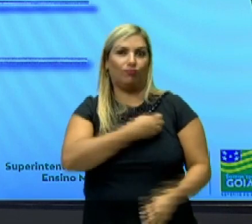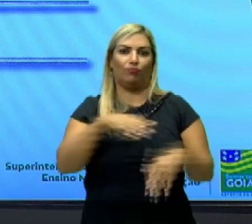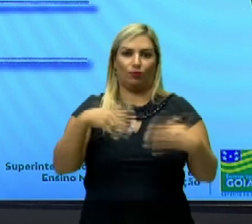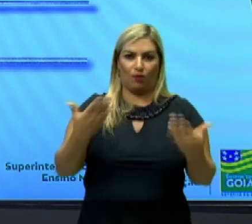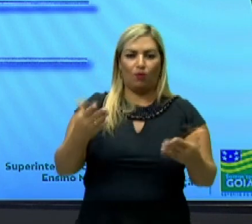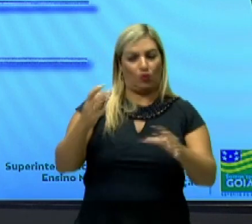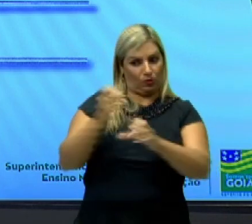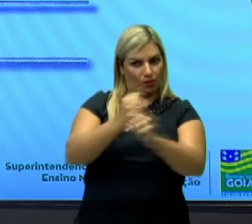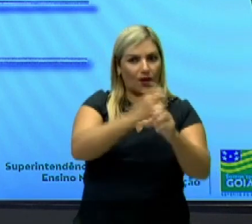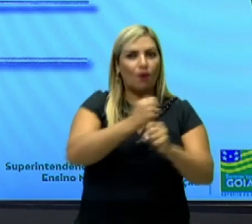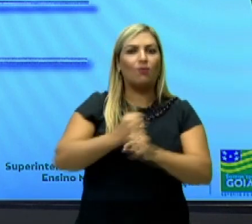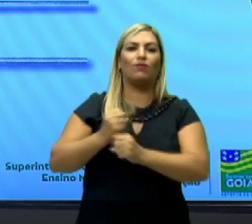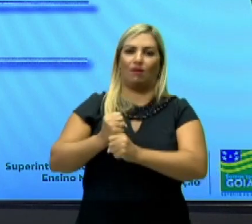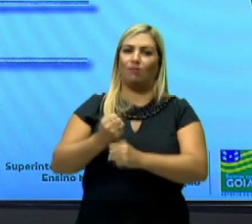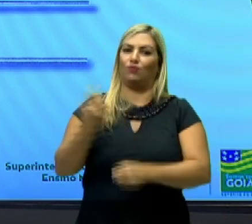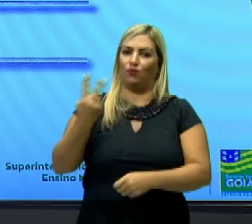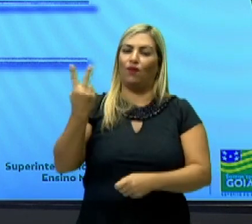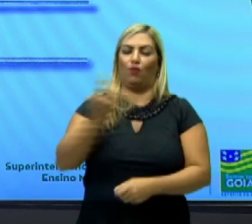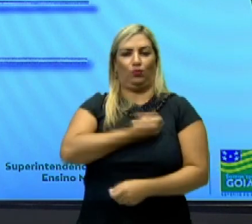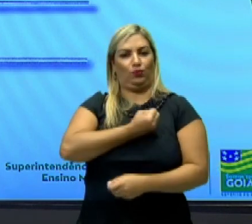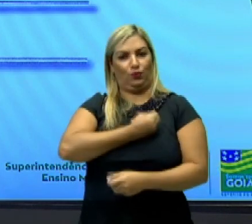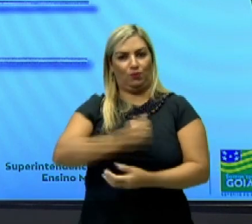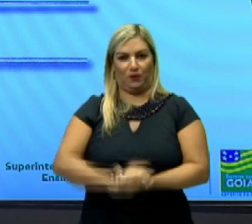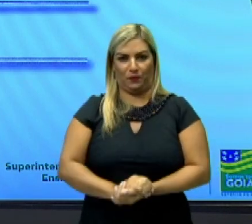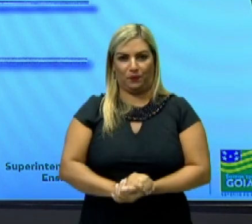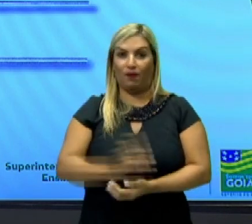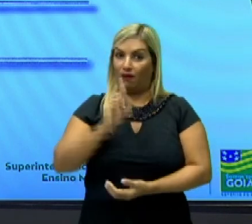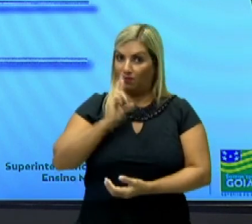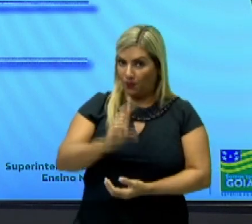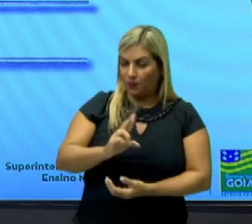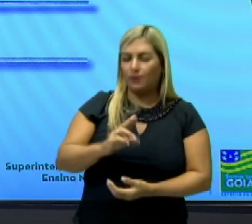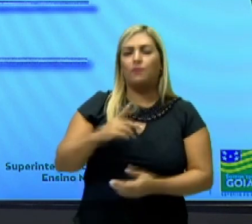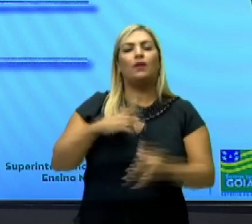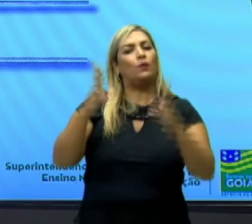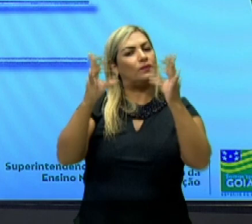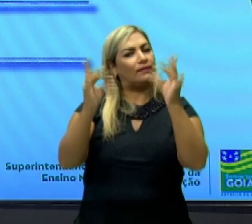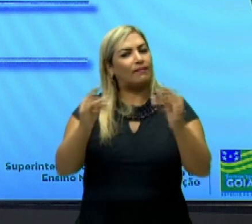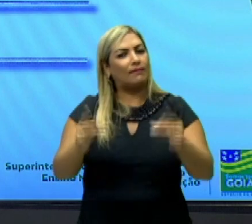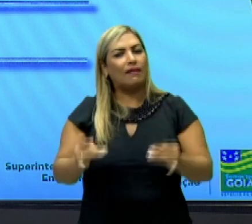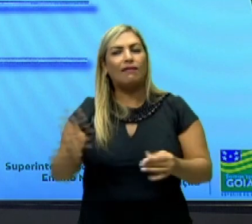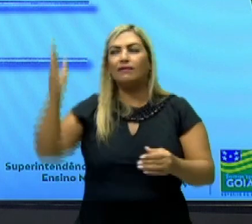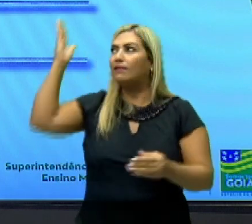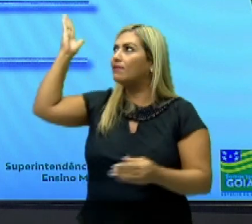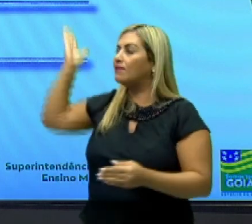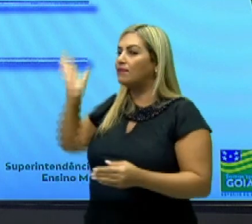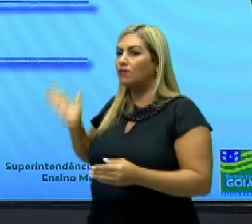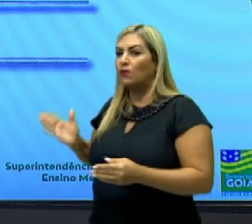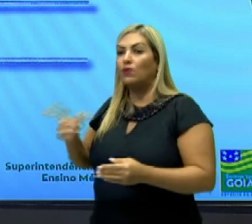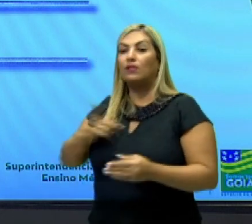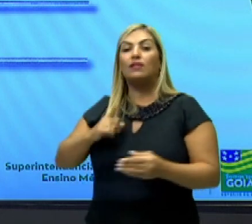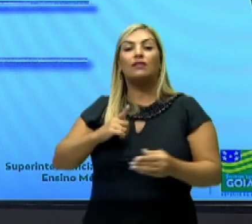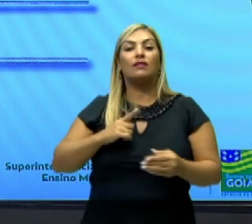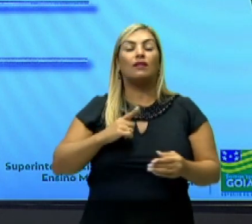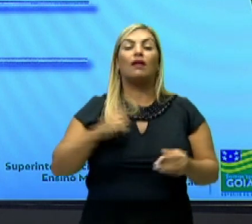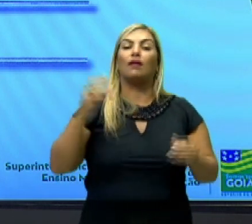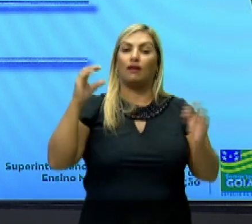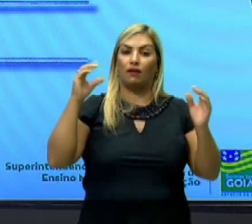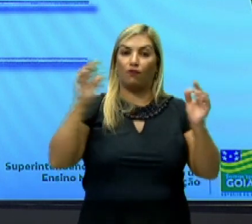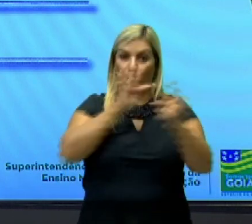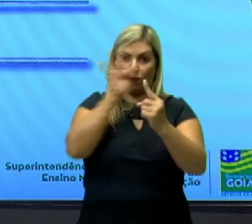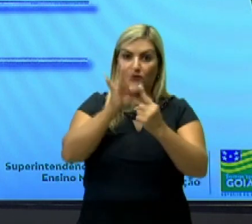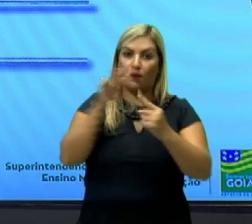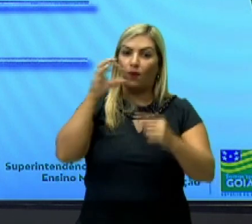nós calculamos o valor desse resistor. Um outro detalhe a respeito desses resistores ele tem a função de aquecer,